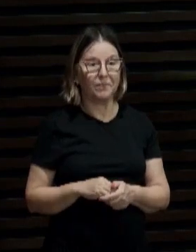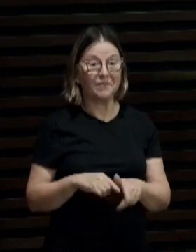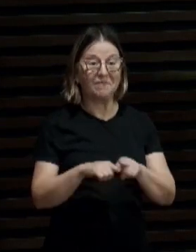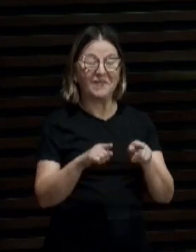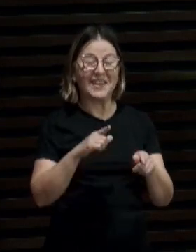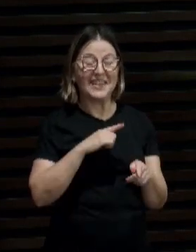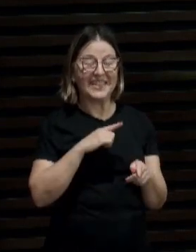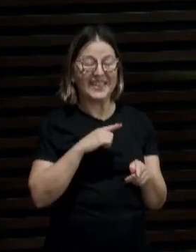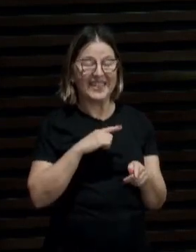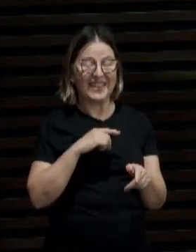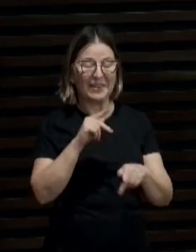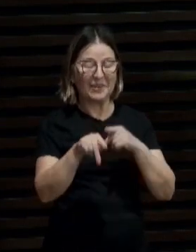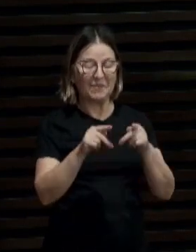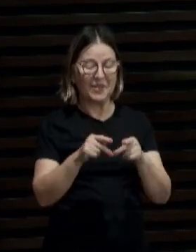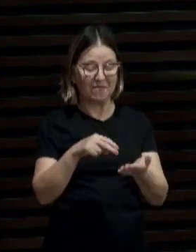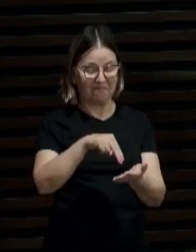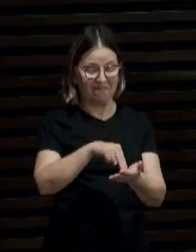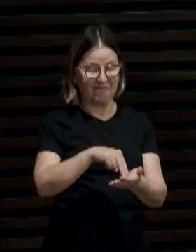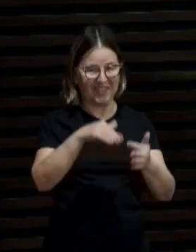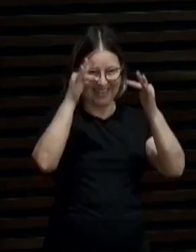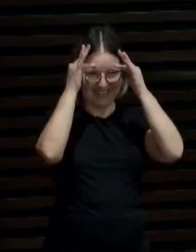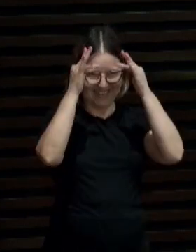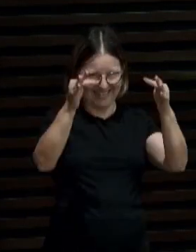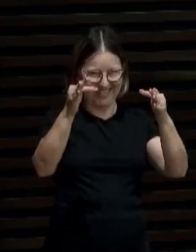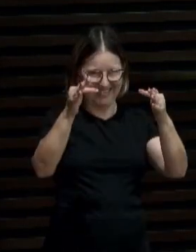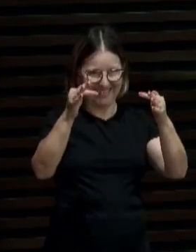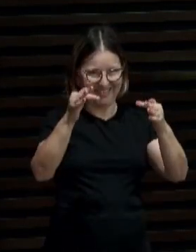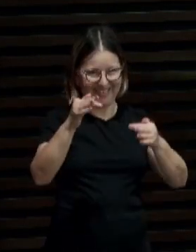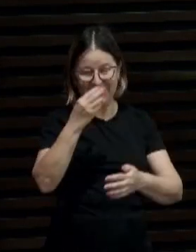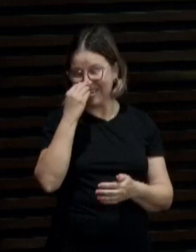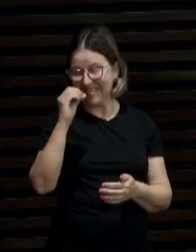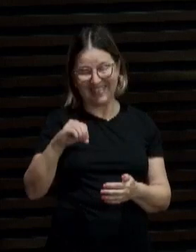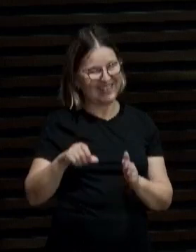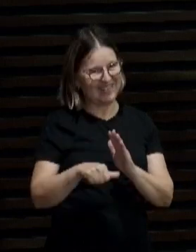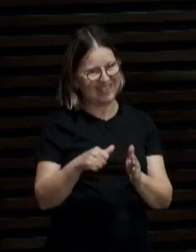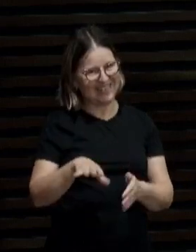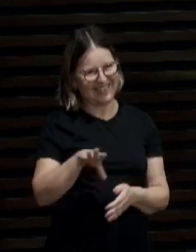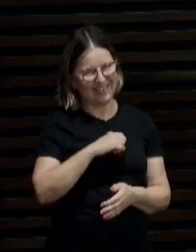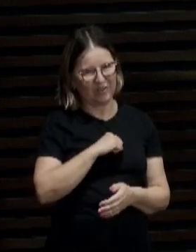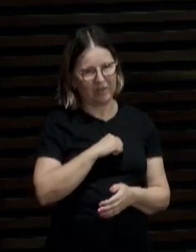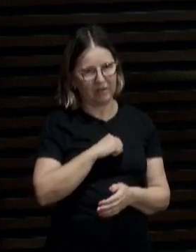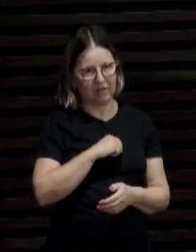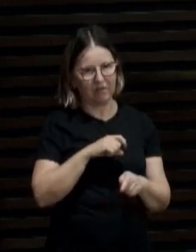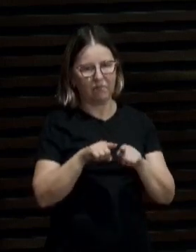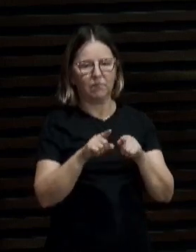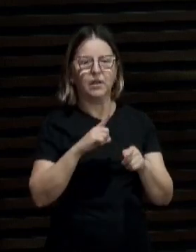sua igreja que não abandonará o seu primeiro amor. Mas dentro da igreja alguns abandonam.